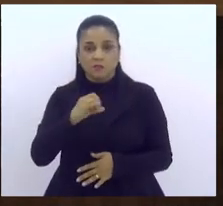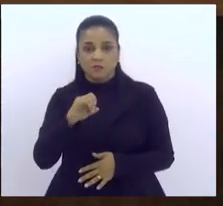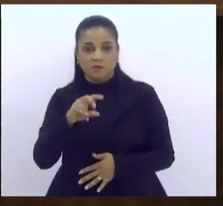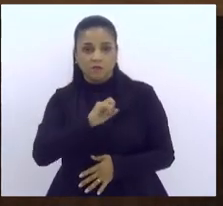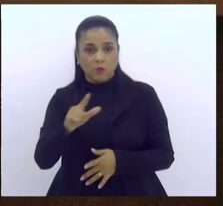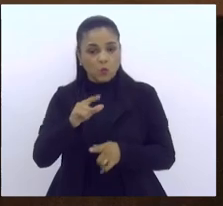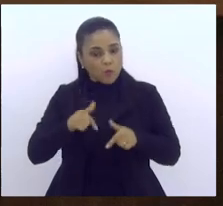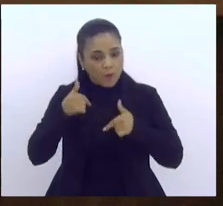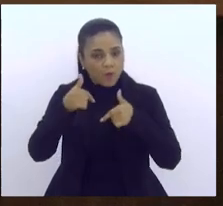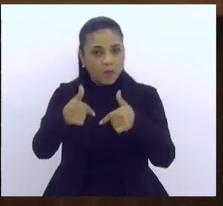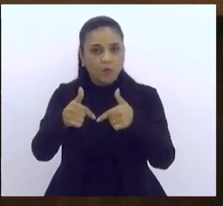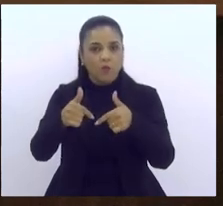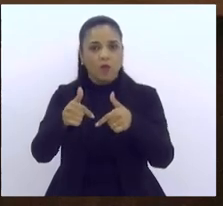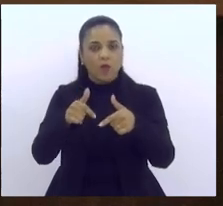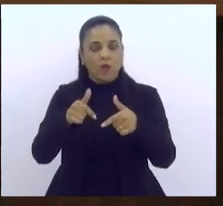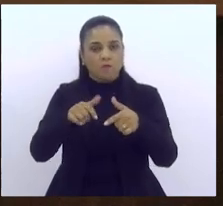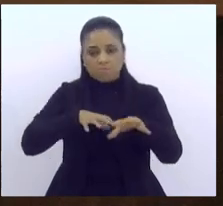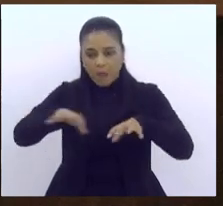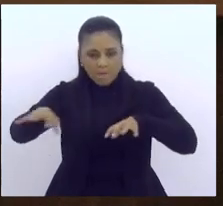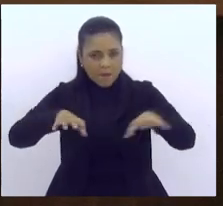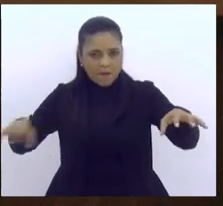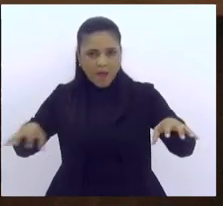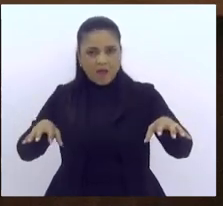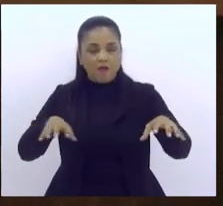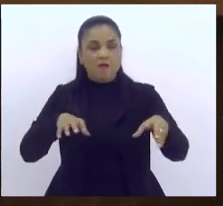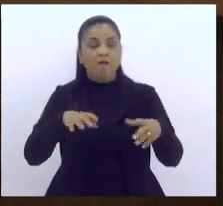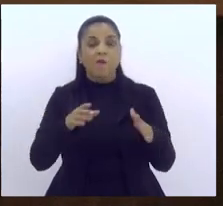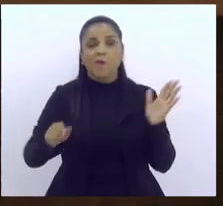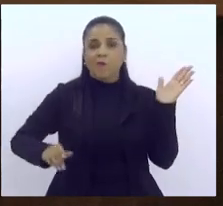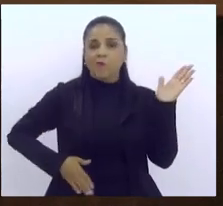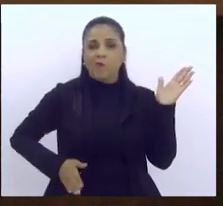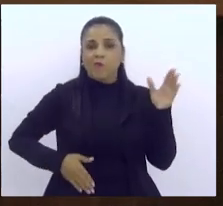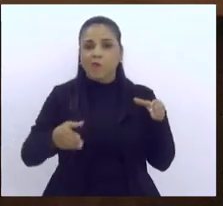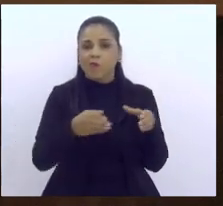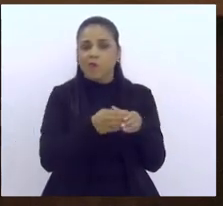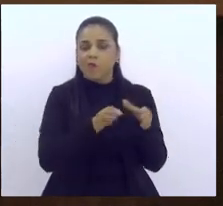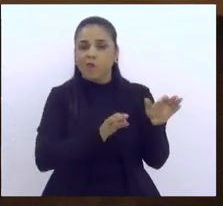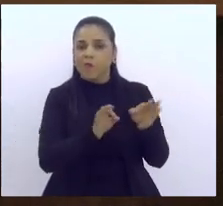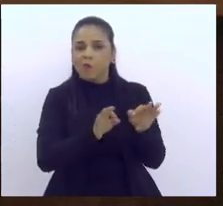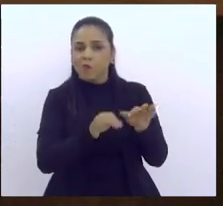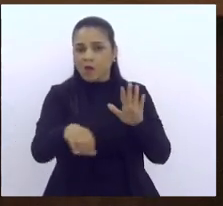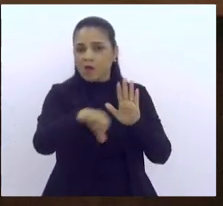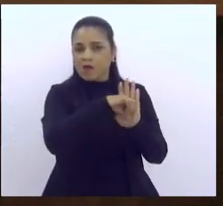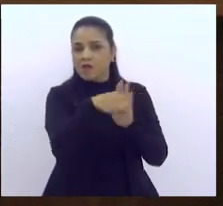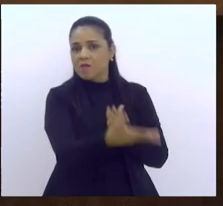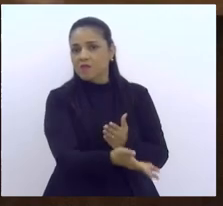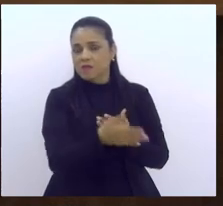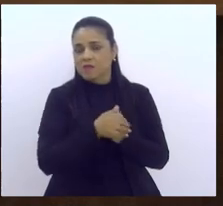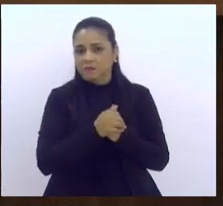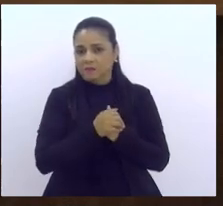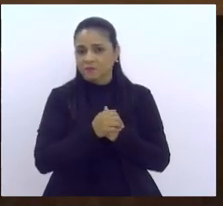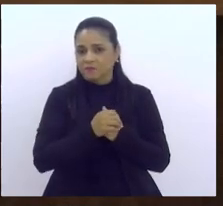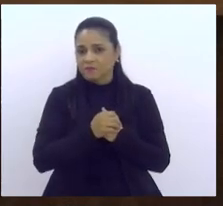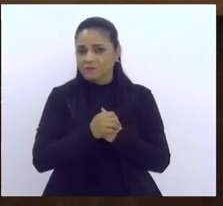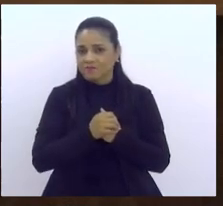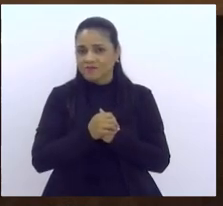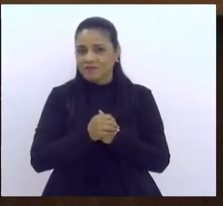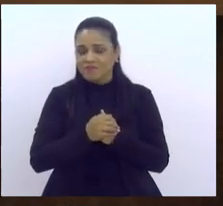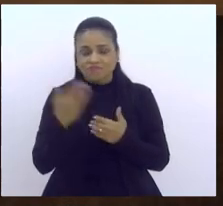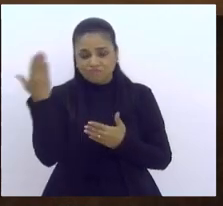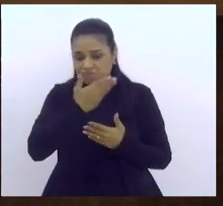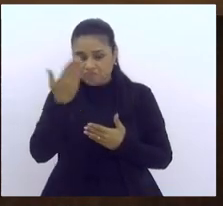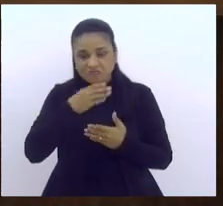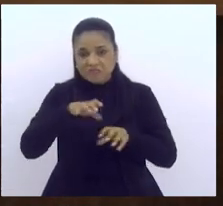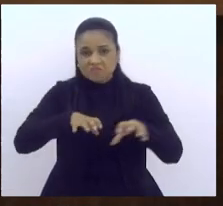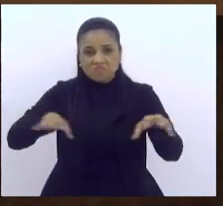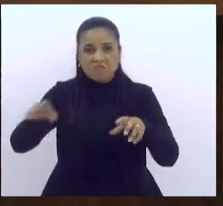e desarticule as quadrilhas que estão organizadas no estado do Rio de Janeiro. Não vê nenhuma desarticulação,